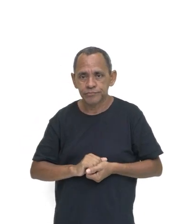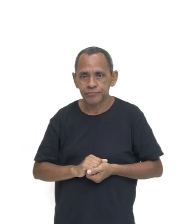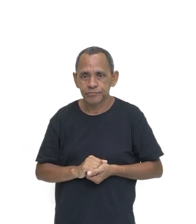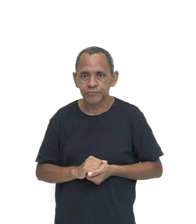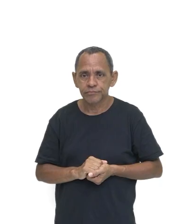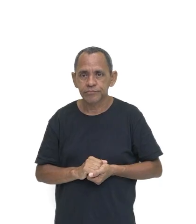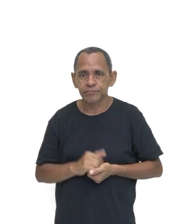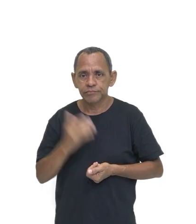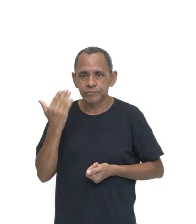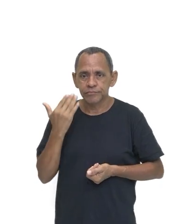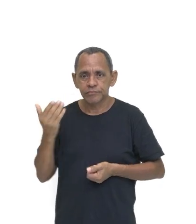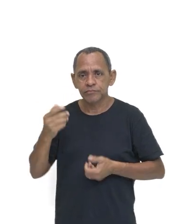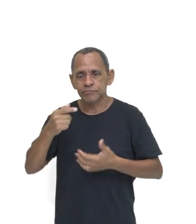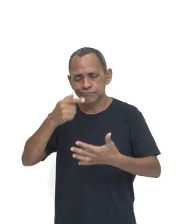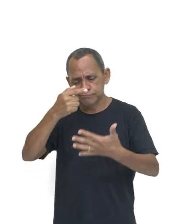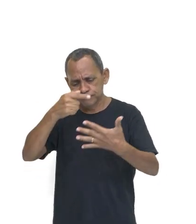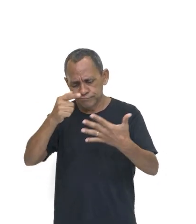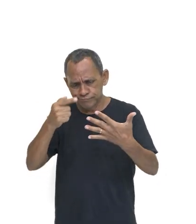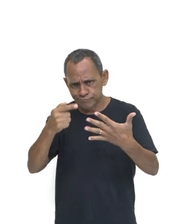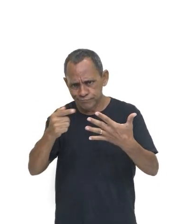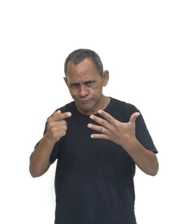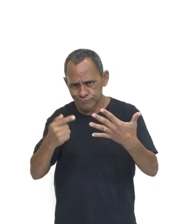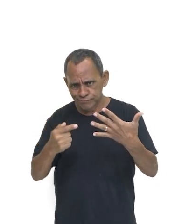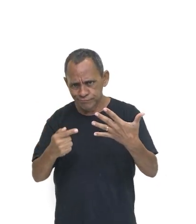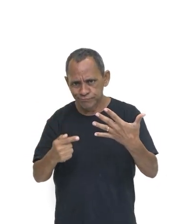Hybrid, heritage,